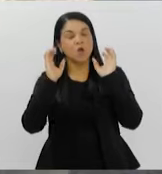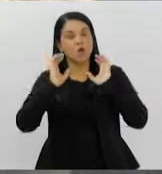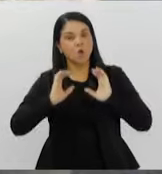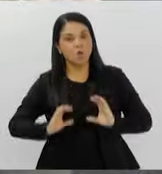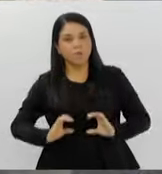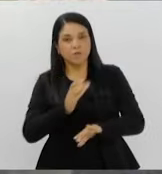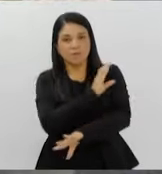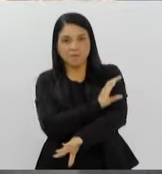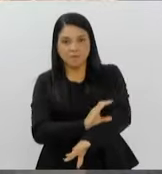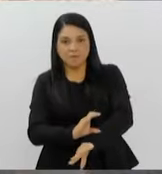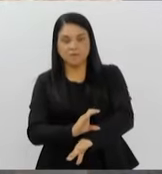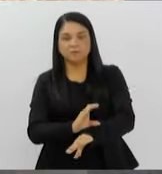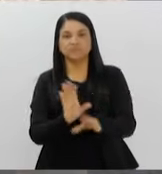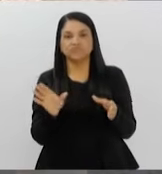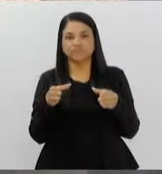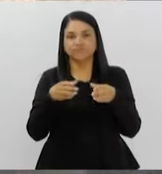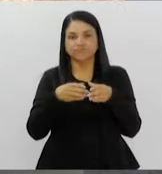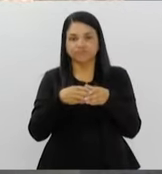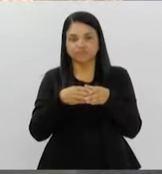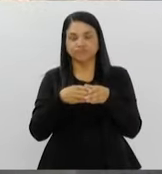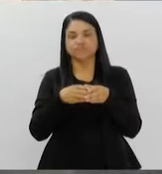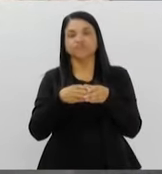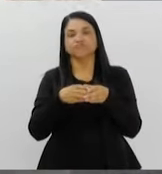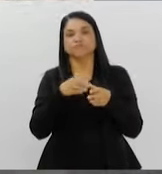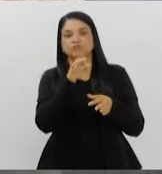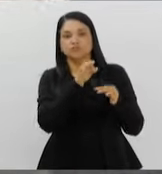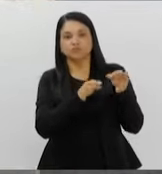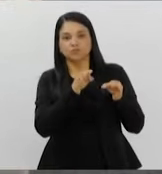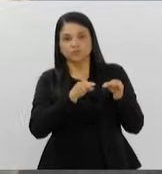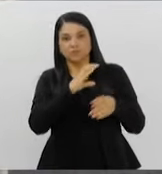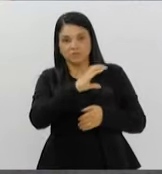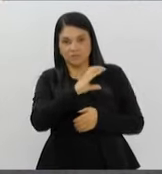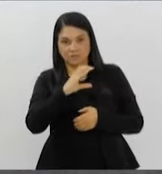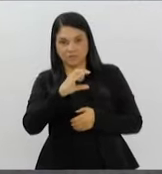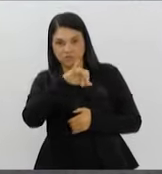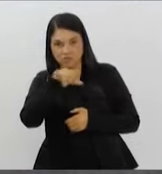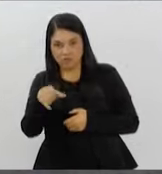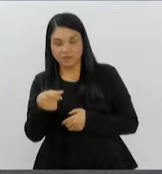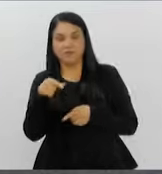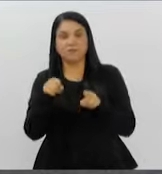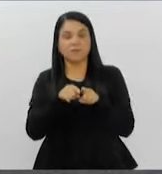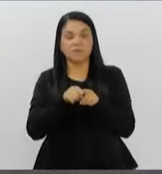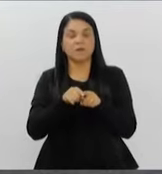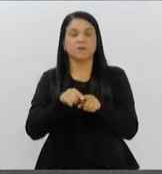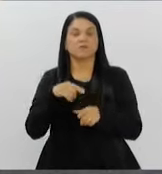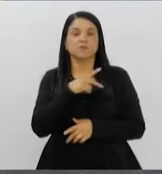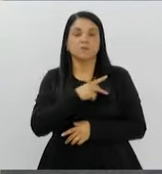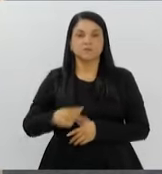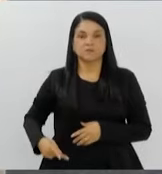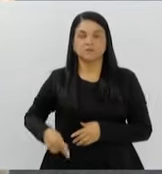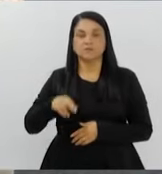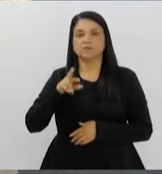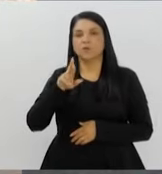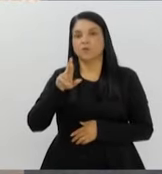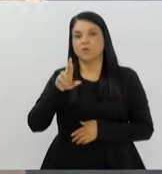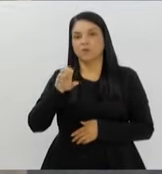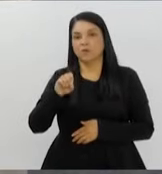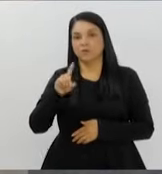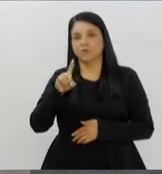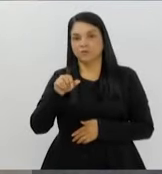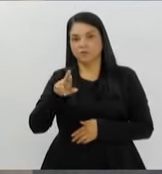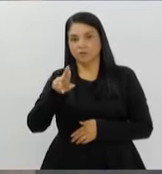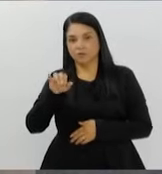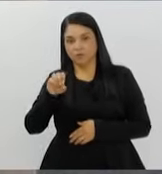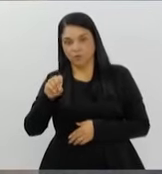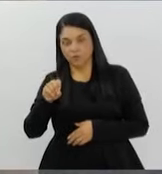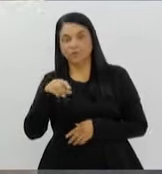Comissão de Justiça e Redação do presidente Rodrigo Bacelar no encaminhamento para aperfeiçoar